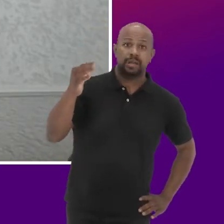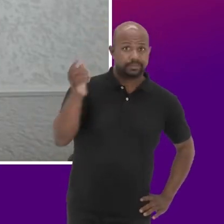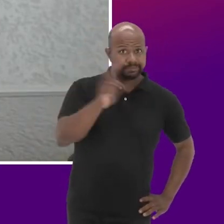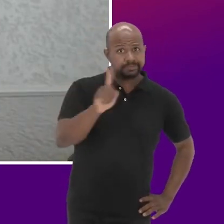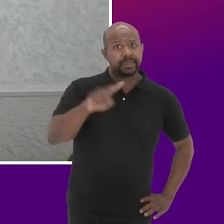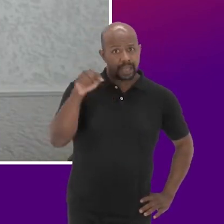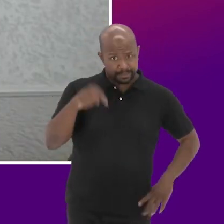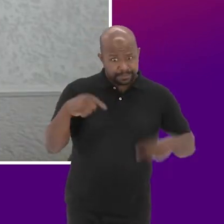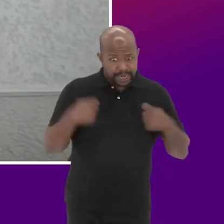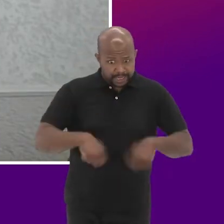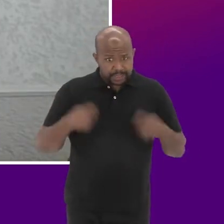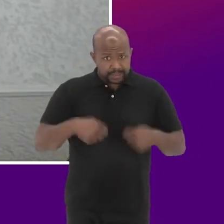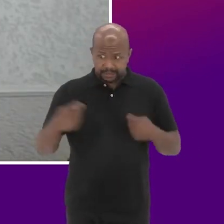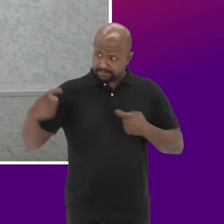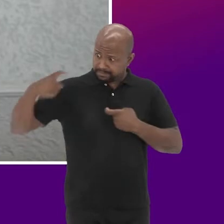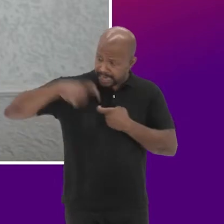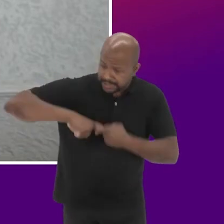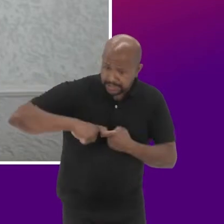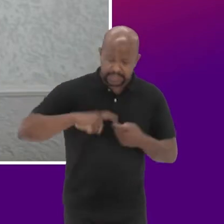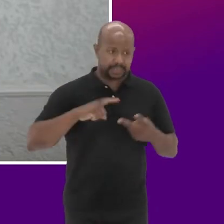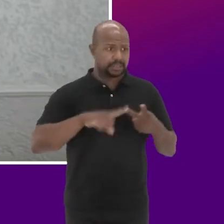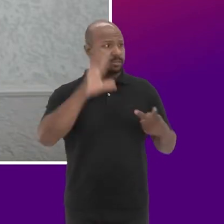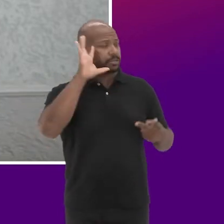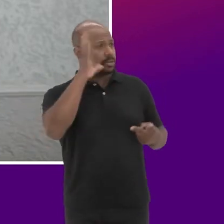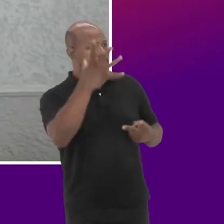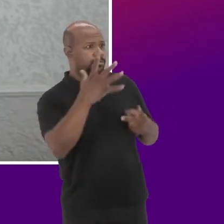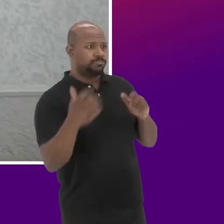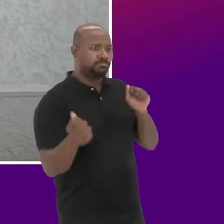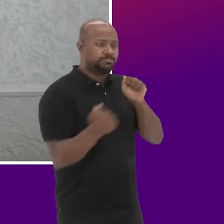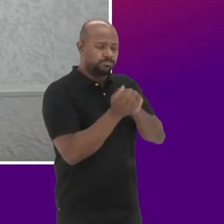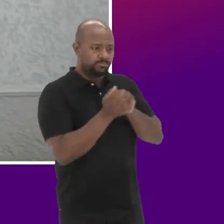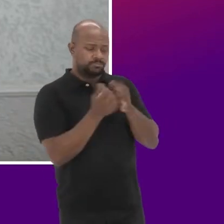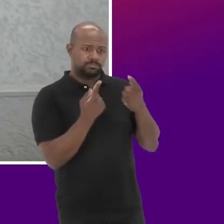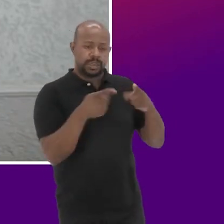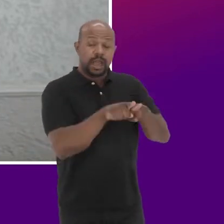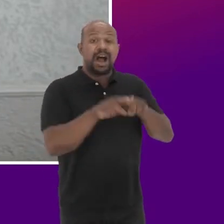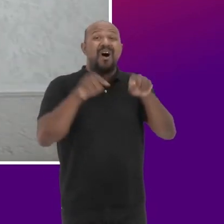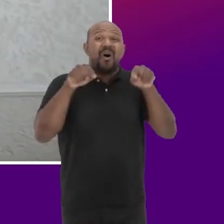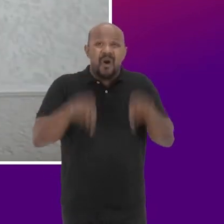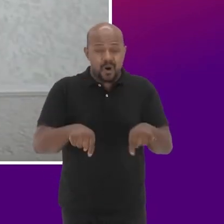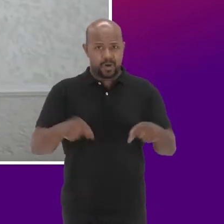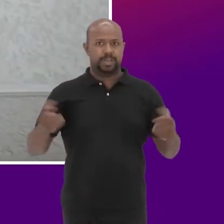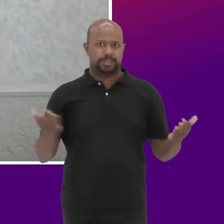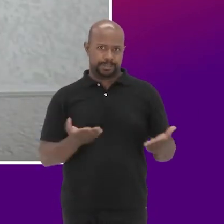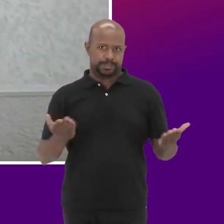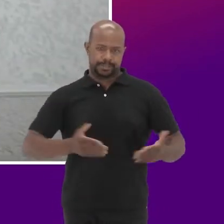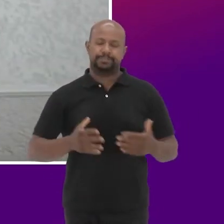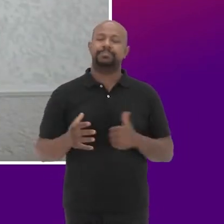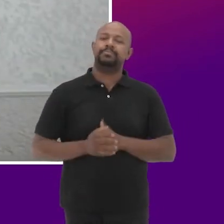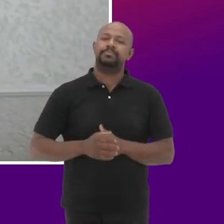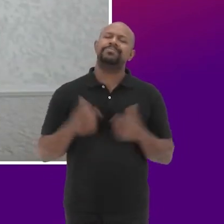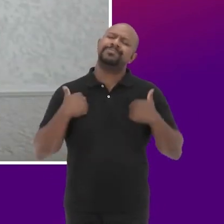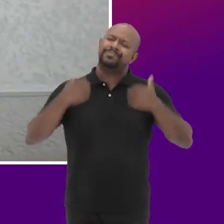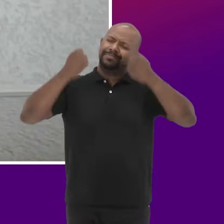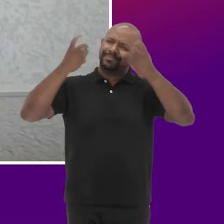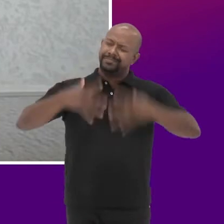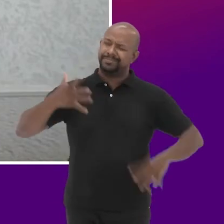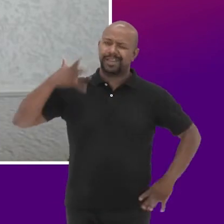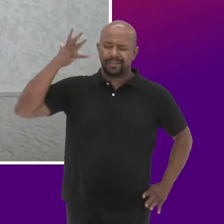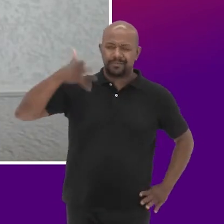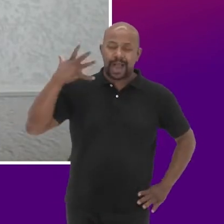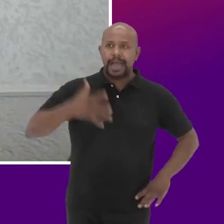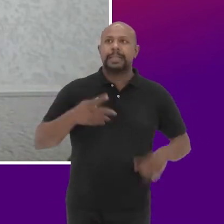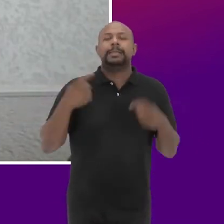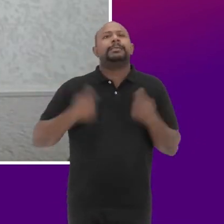que é preciso buscar parcerias, soluções conjuntas hoje. E nessa minha fala, eu